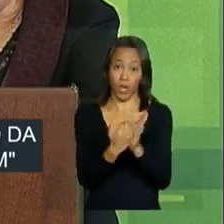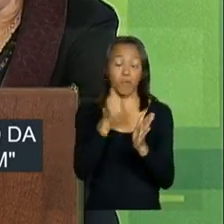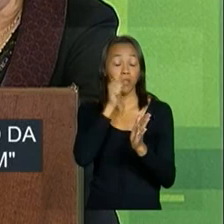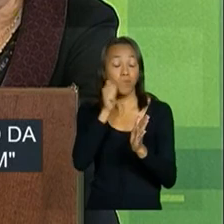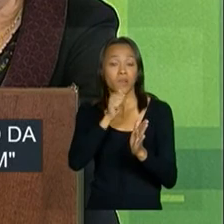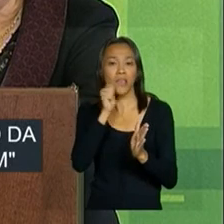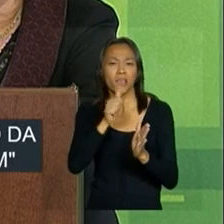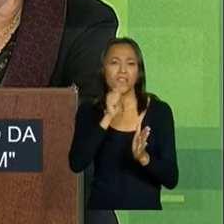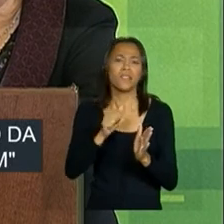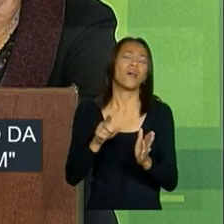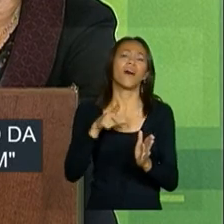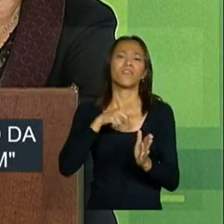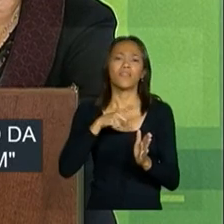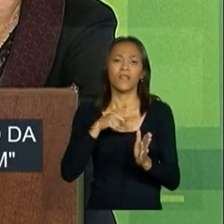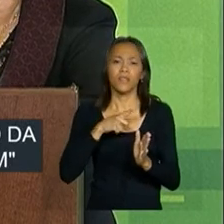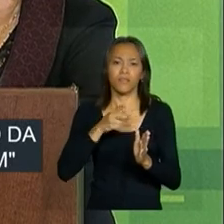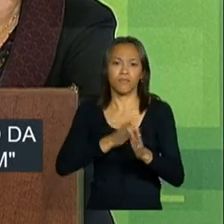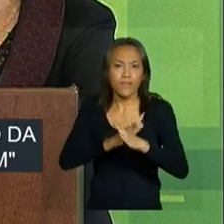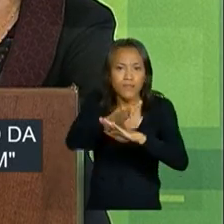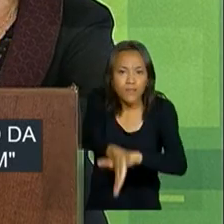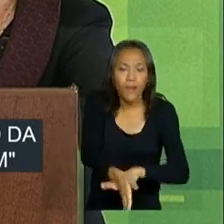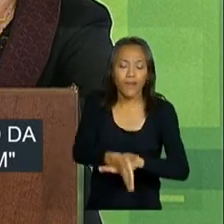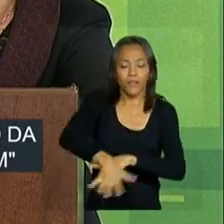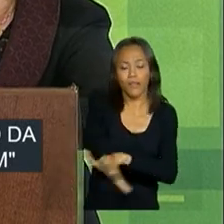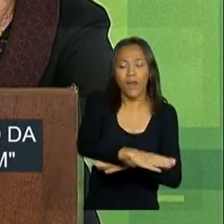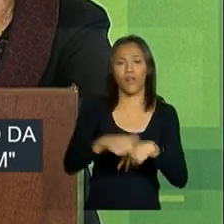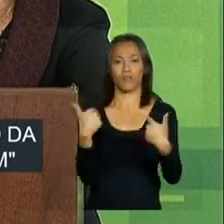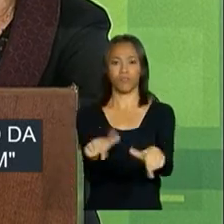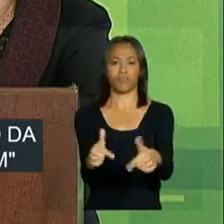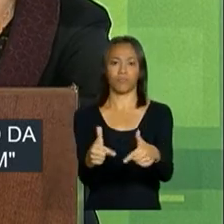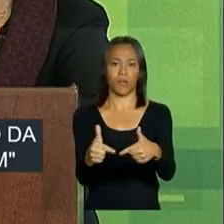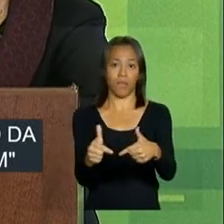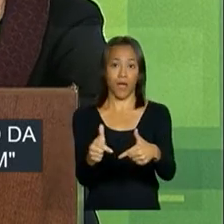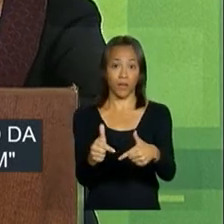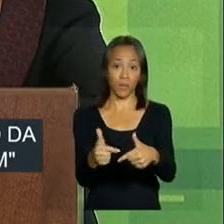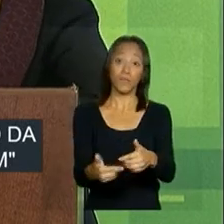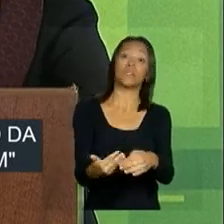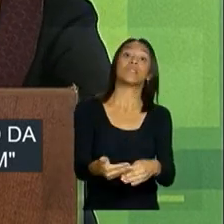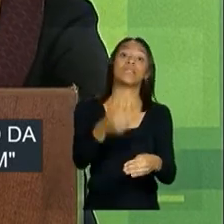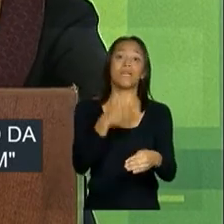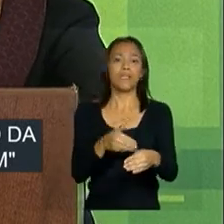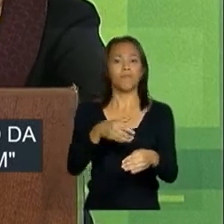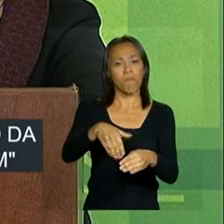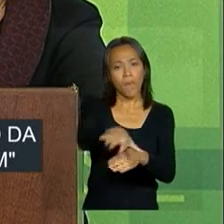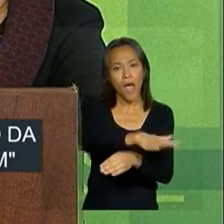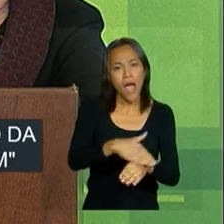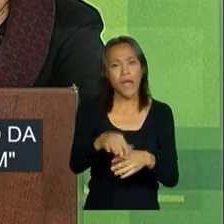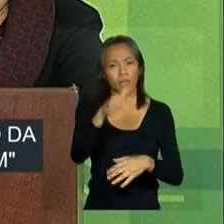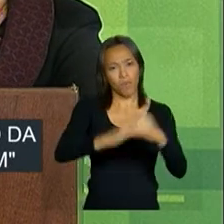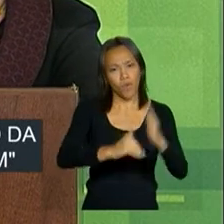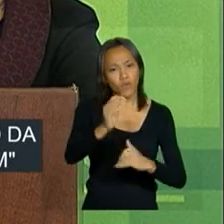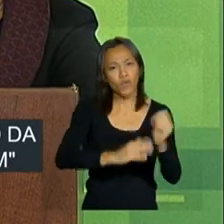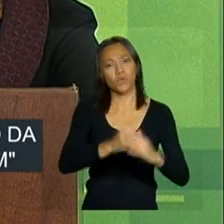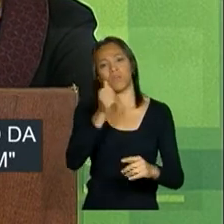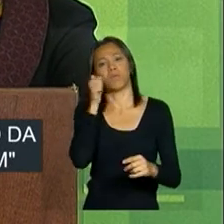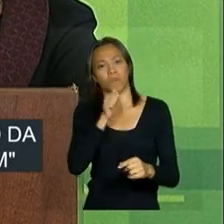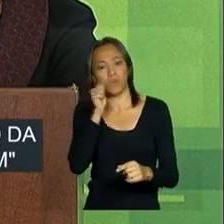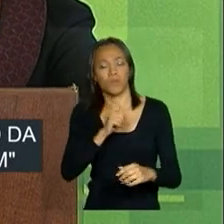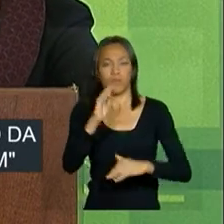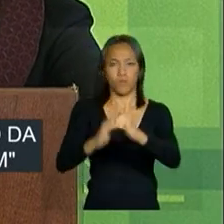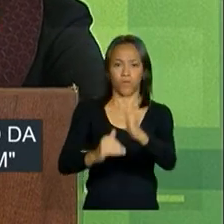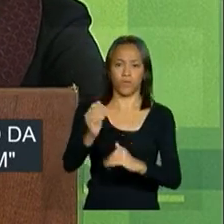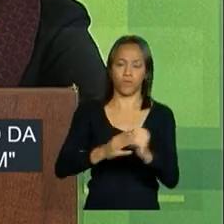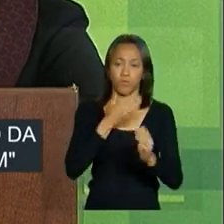Comper em qual a marca de um mercado de trabalho Partido Em profissões masculinas e profissões femininas